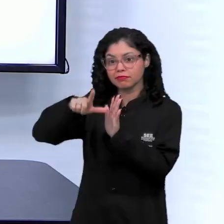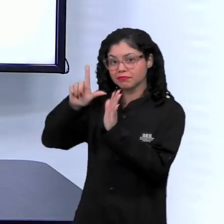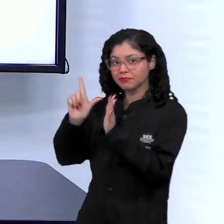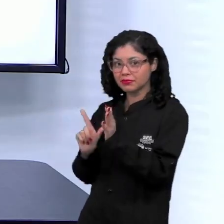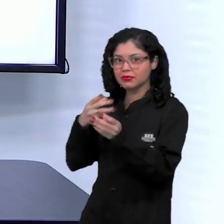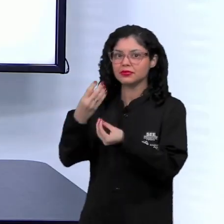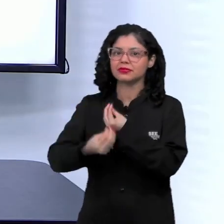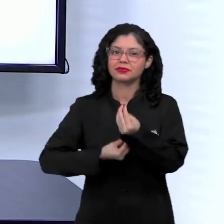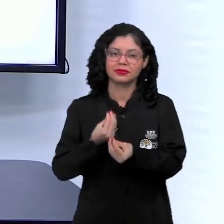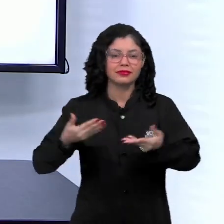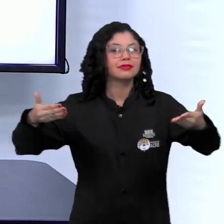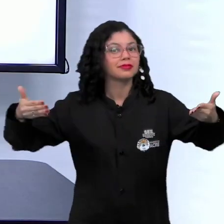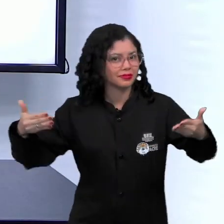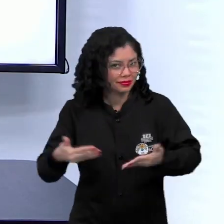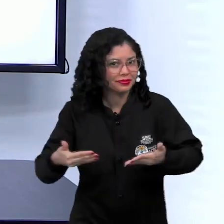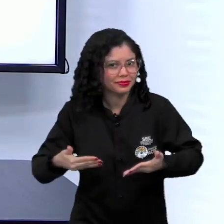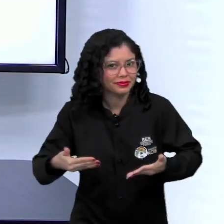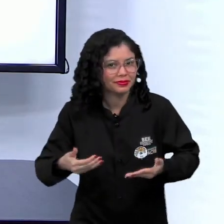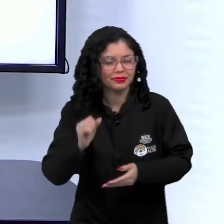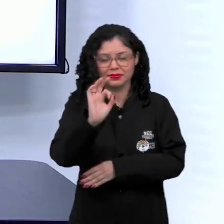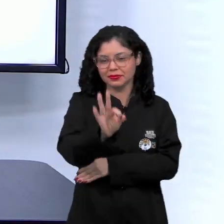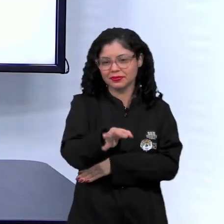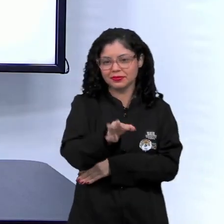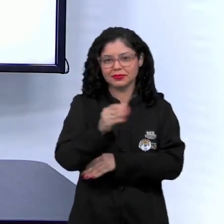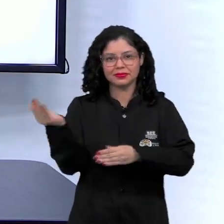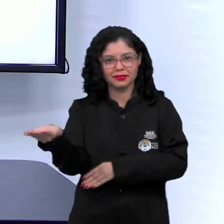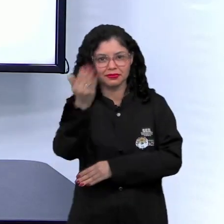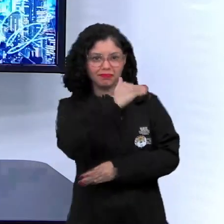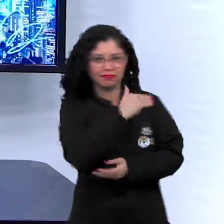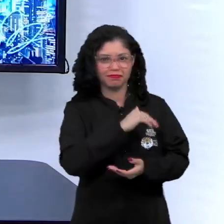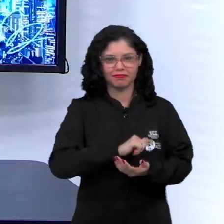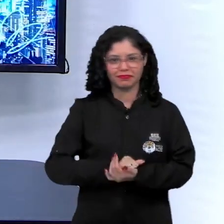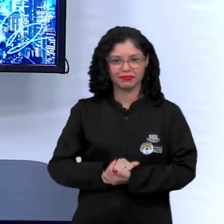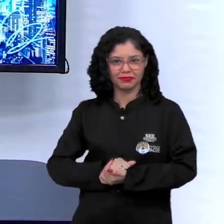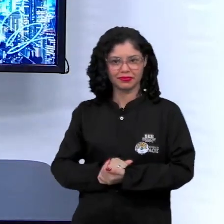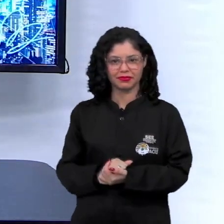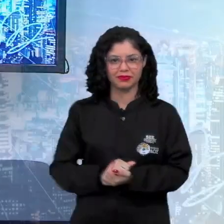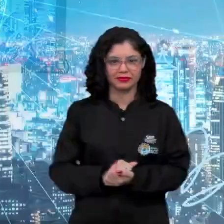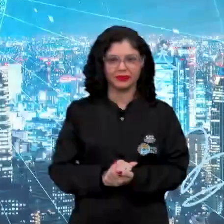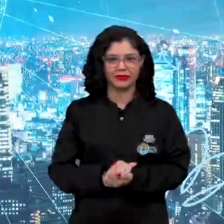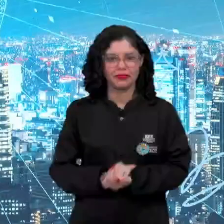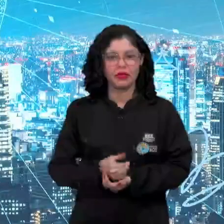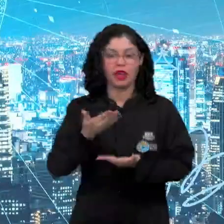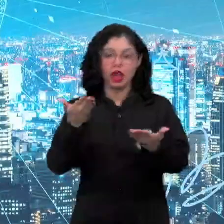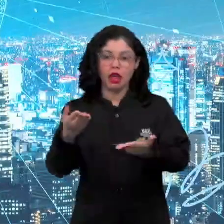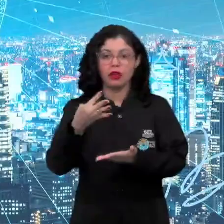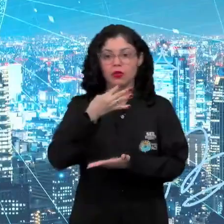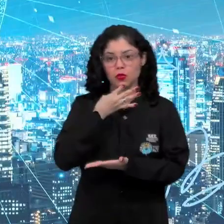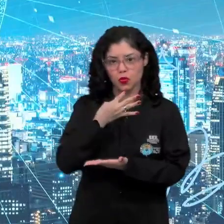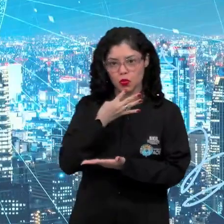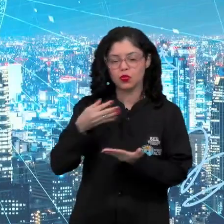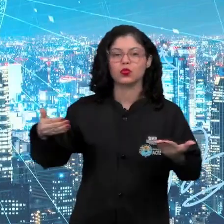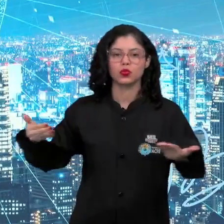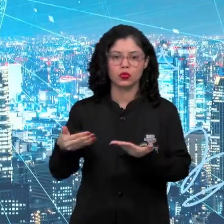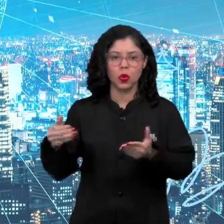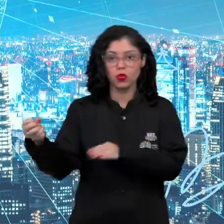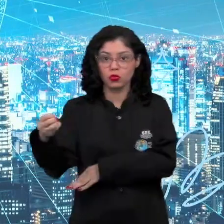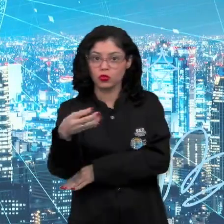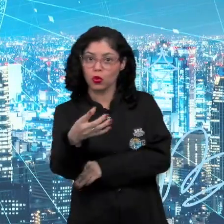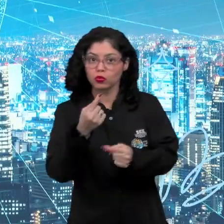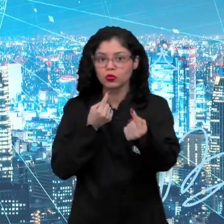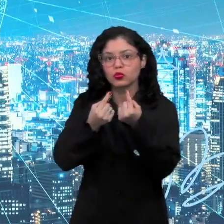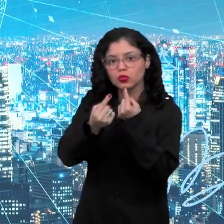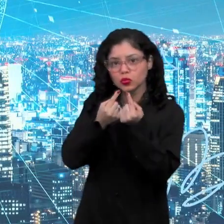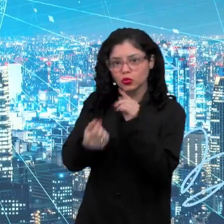e como é agora, certo? Então vamos lá. Vocês irão compreender como esses novos meios